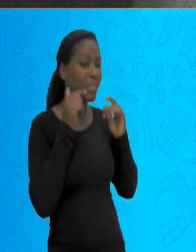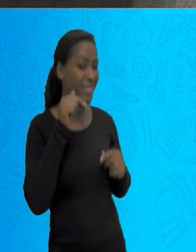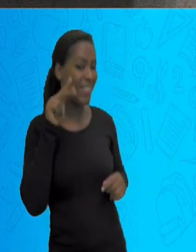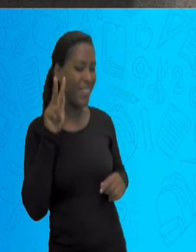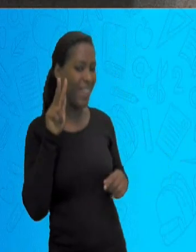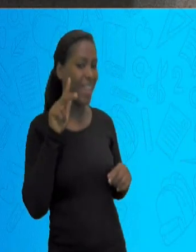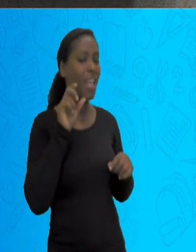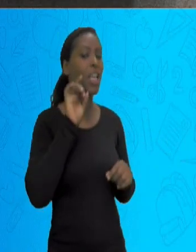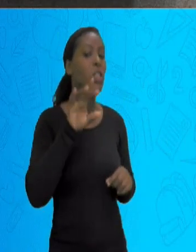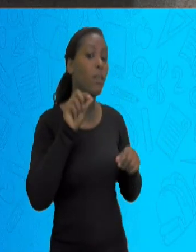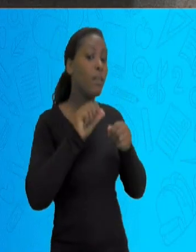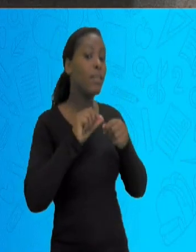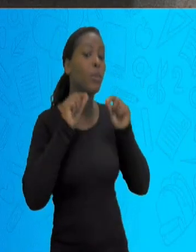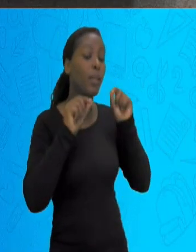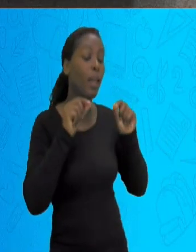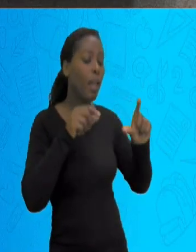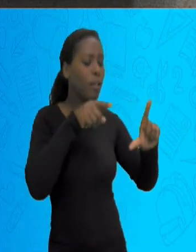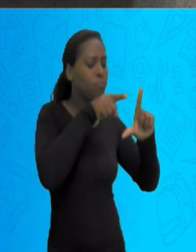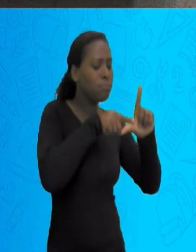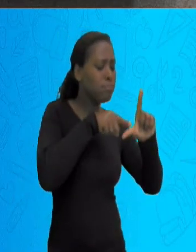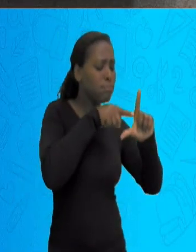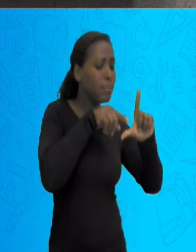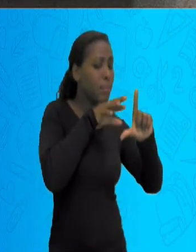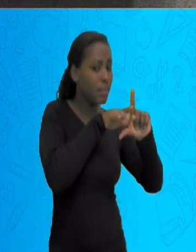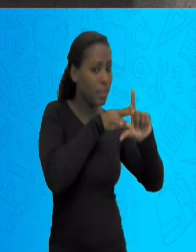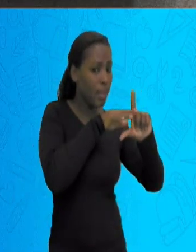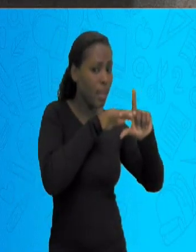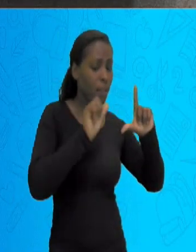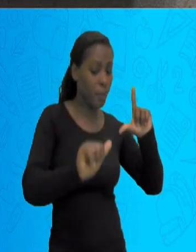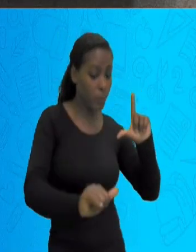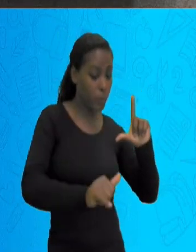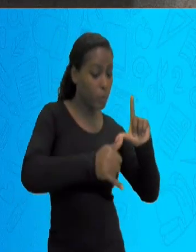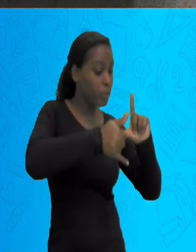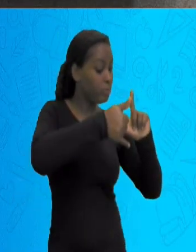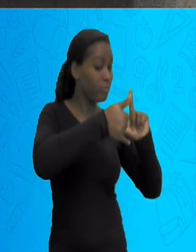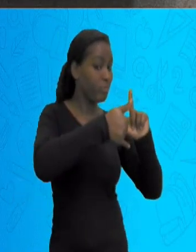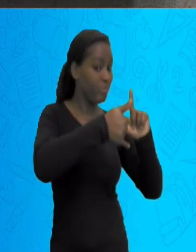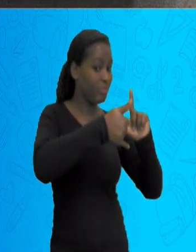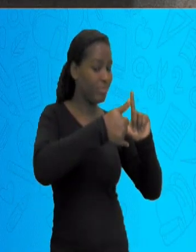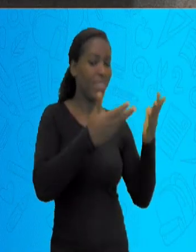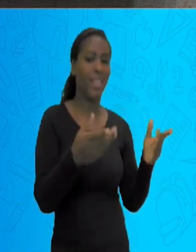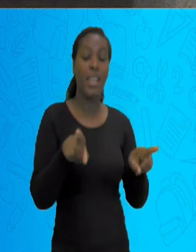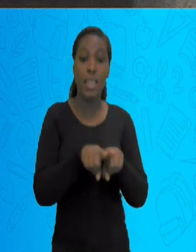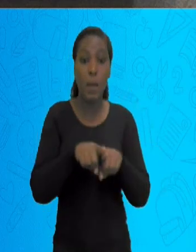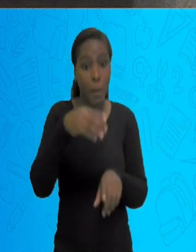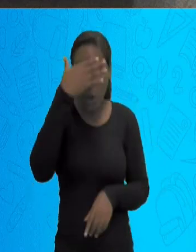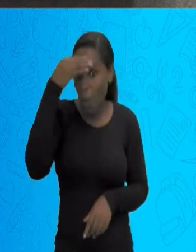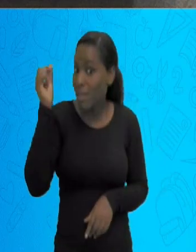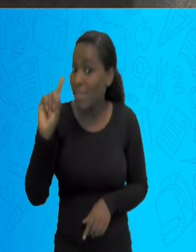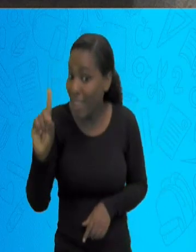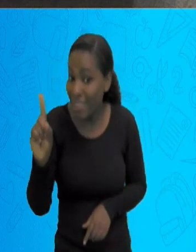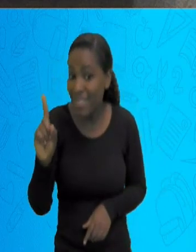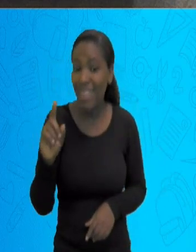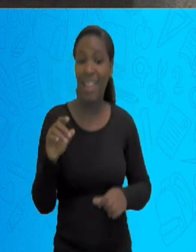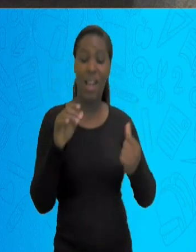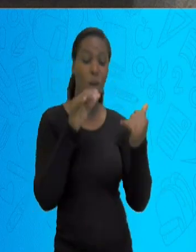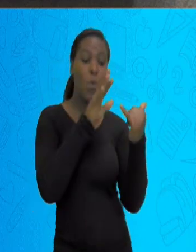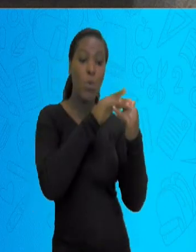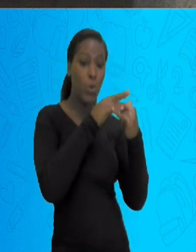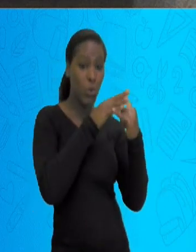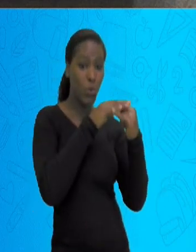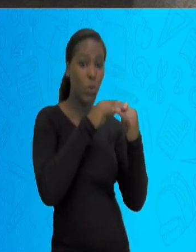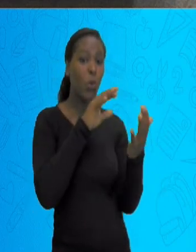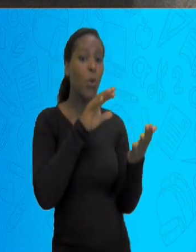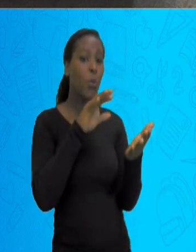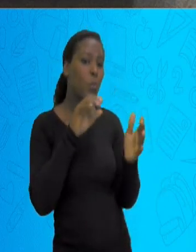a câmera do seu celular para a imagem que aparece no canto da tela. Ah, não se esqueçam, acessem o nosso canal no